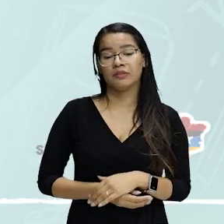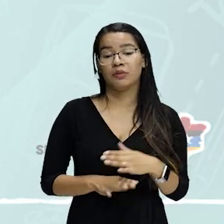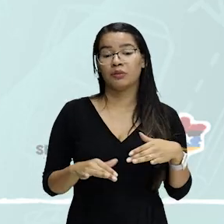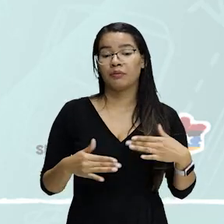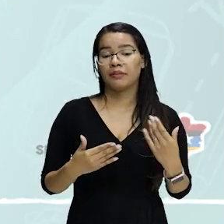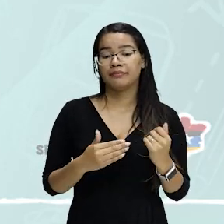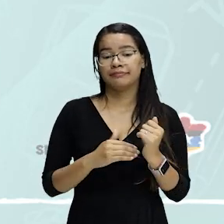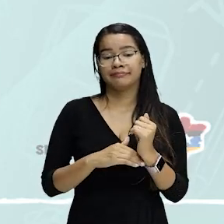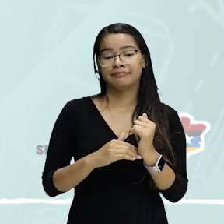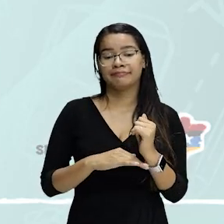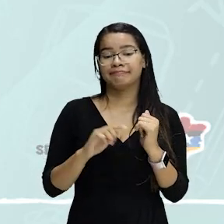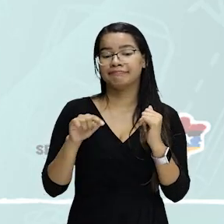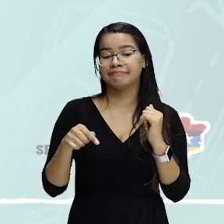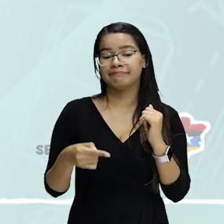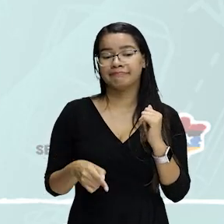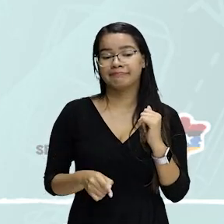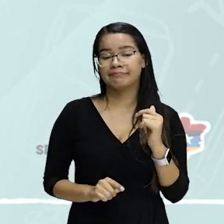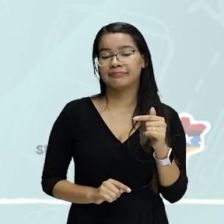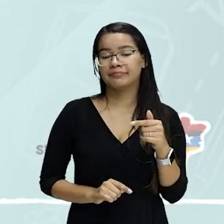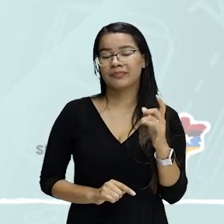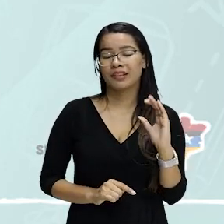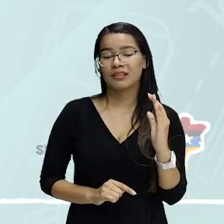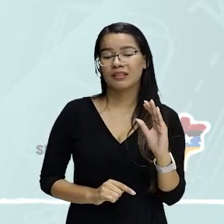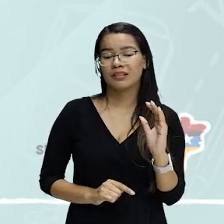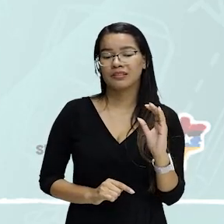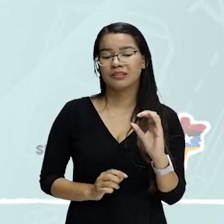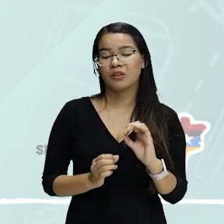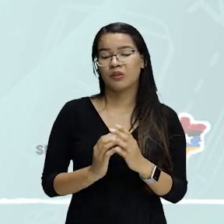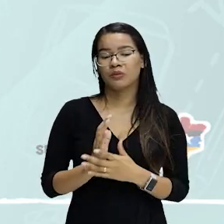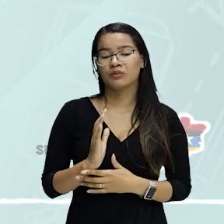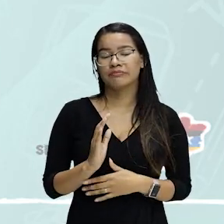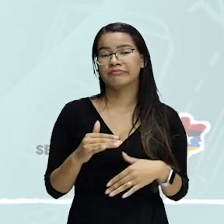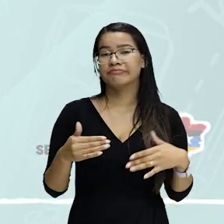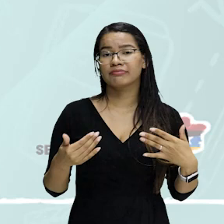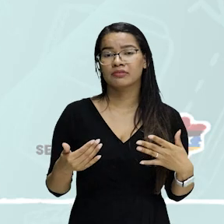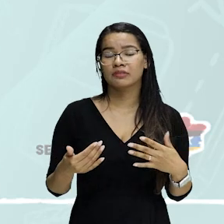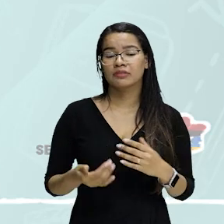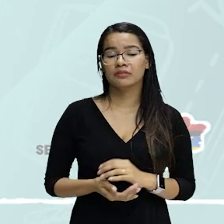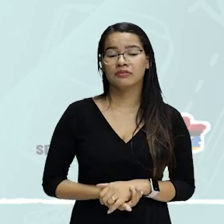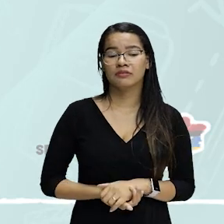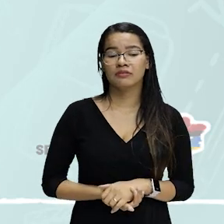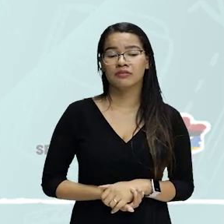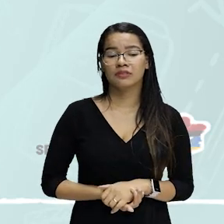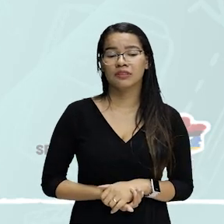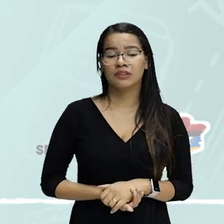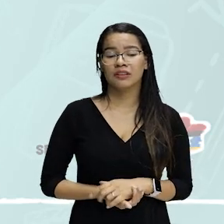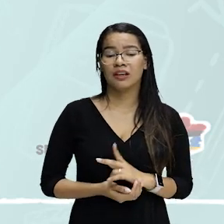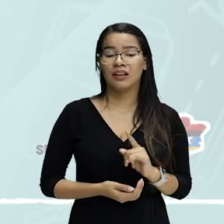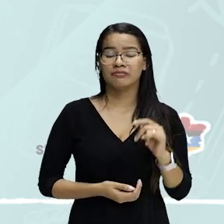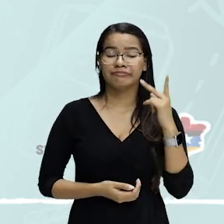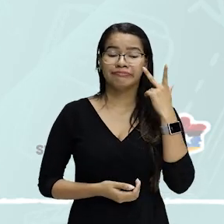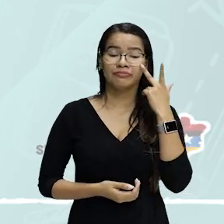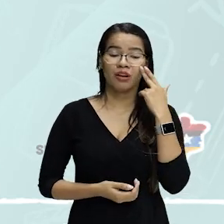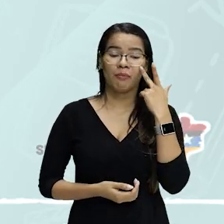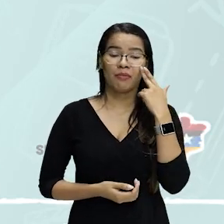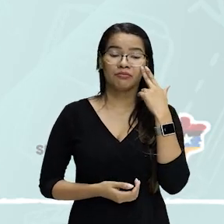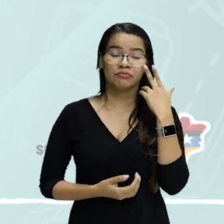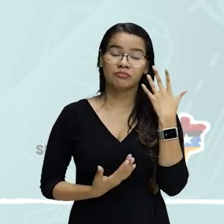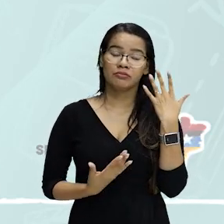Qual o segredo profundo desta ciência original? É